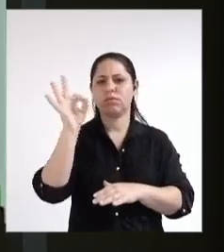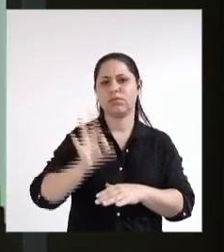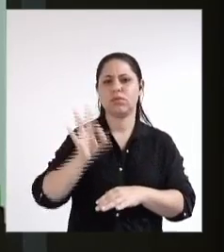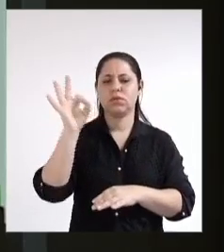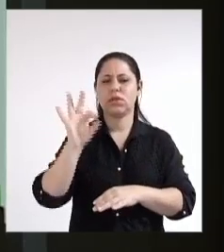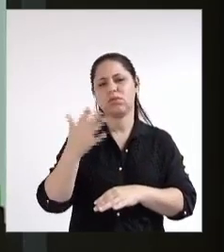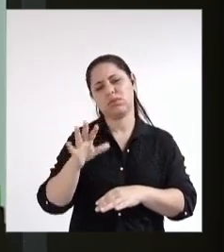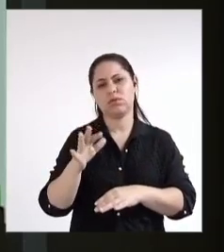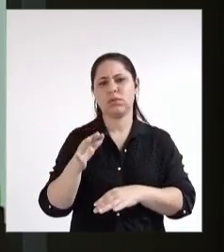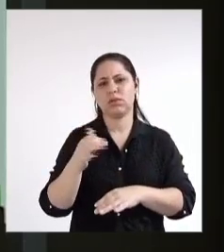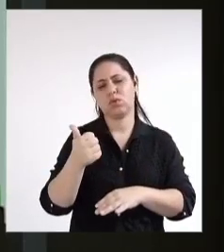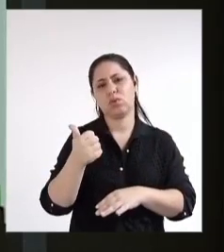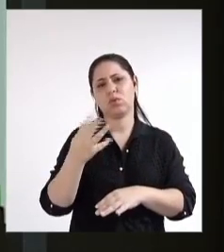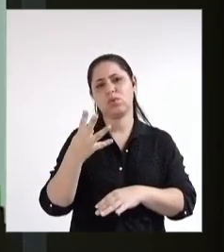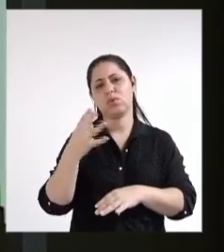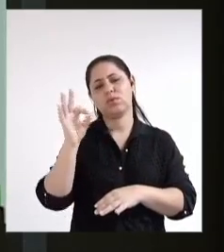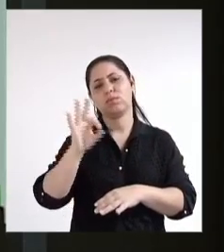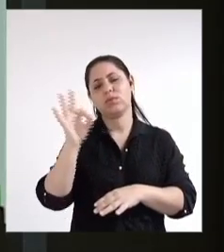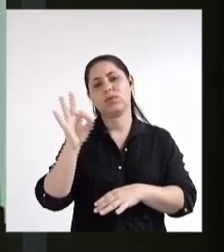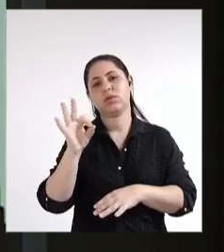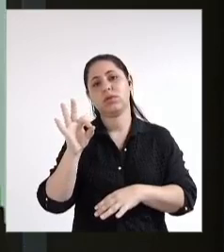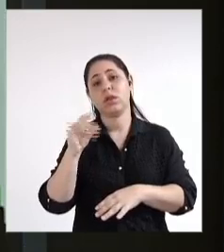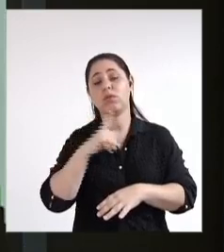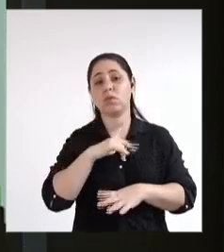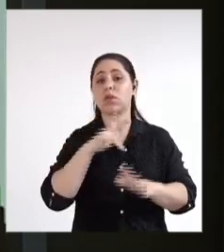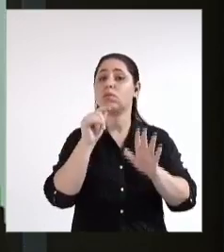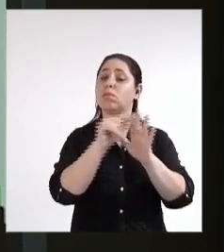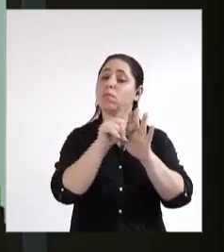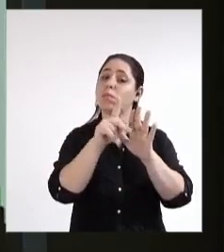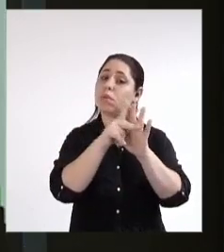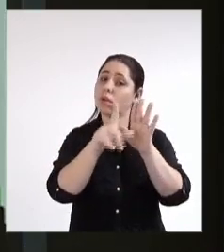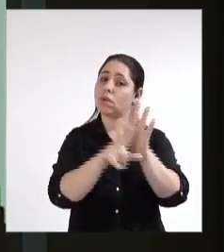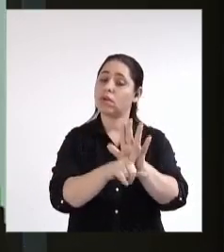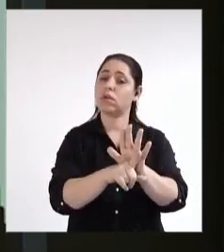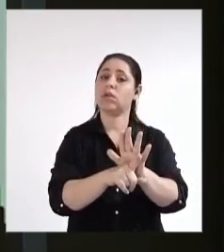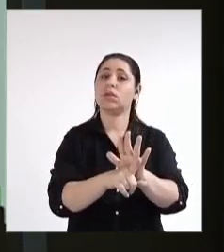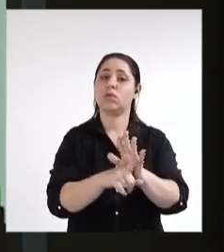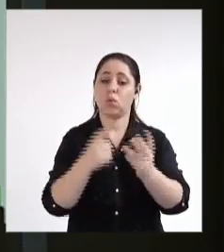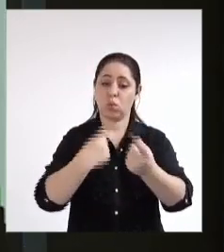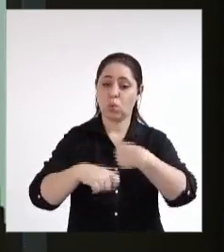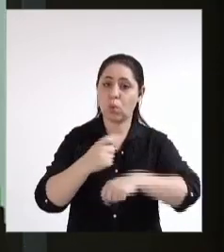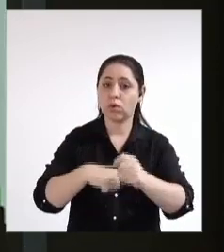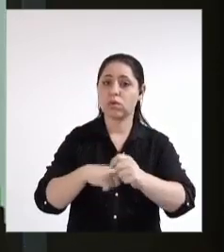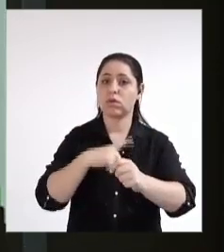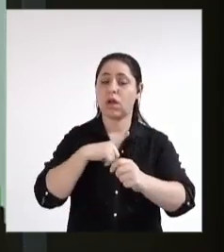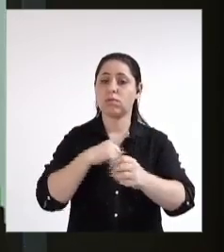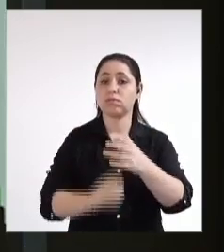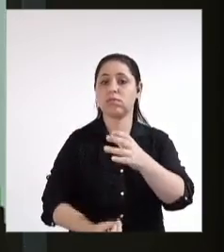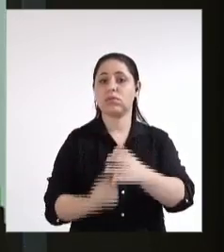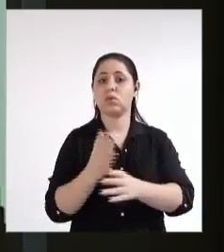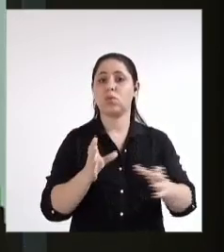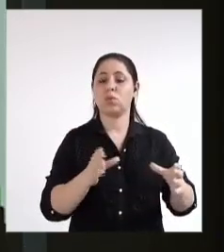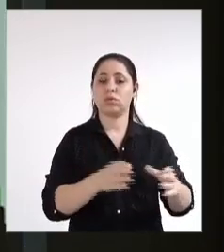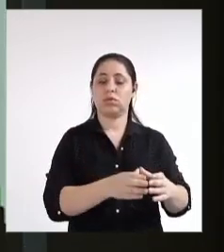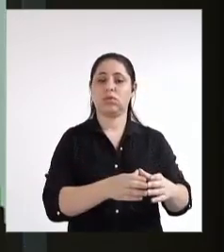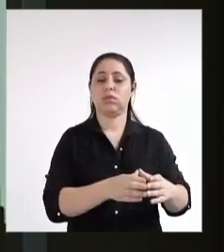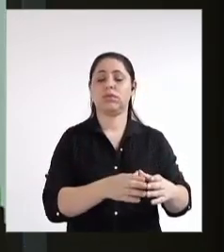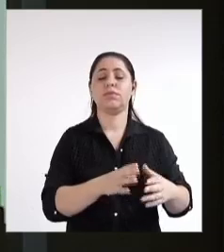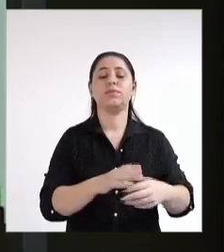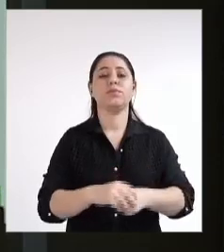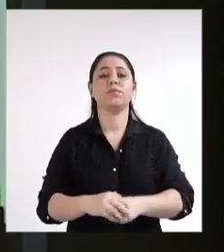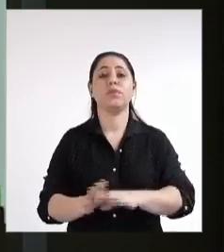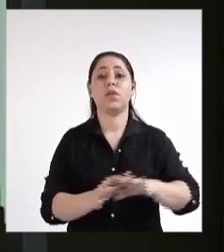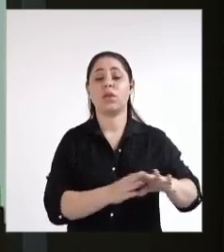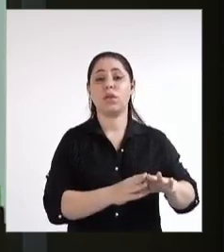né fizeram lhe faltando tem um plano de manejo que necessite revisão está em processo de criação conselho monumento natural da gruta do lago